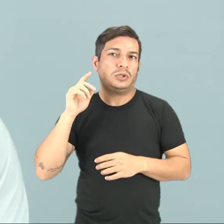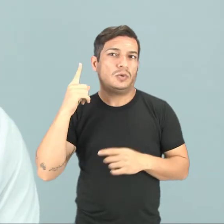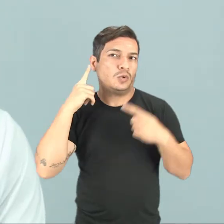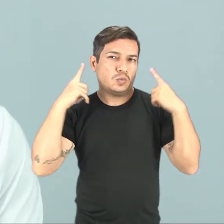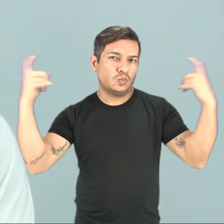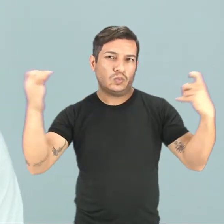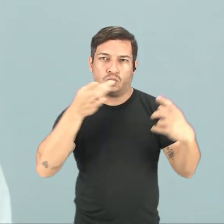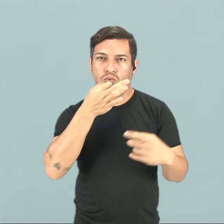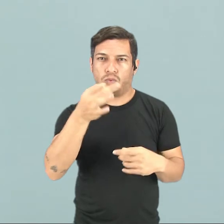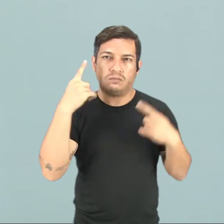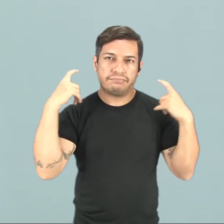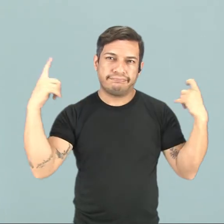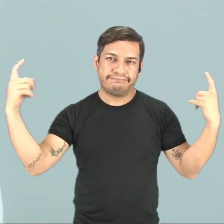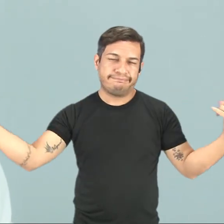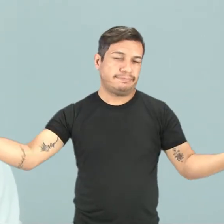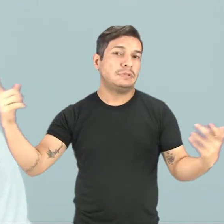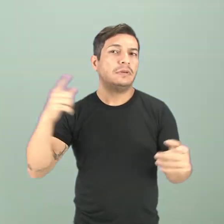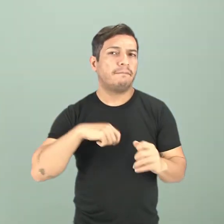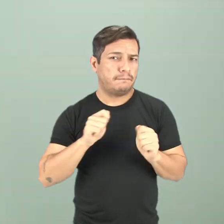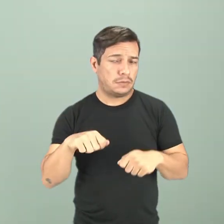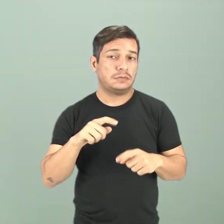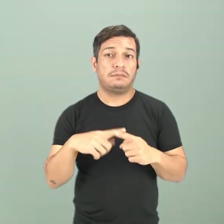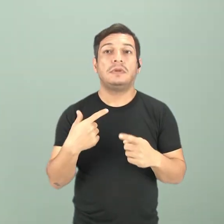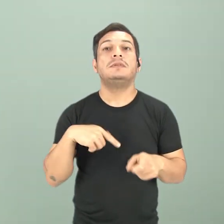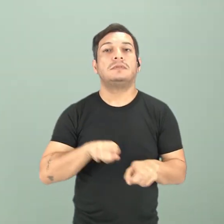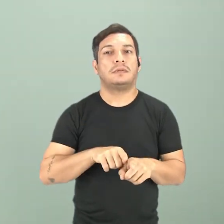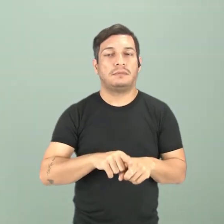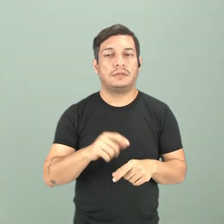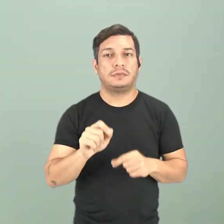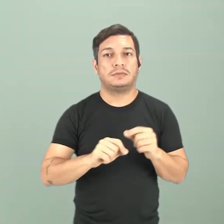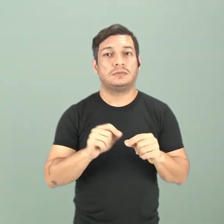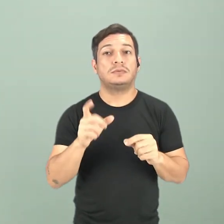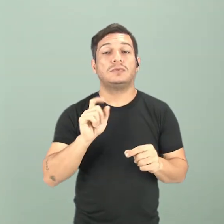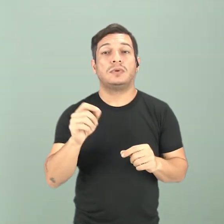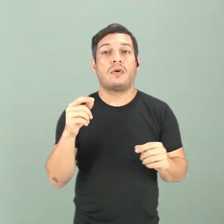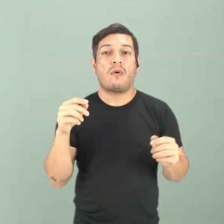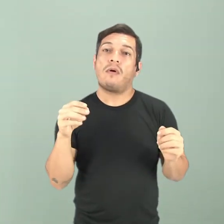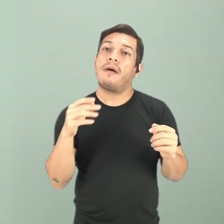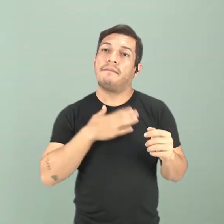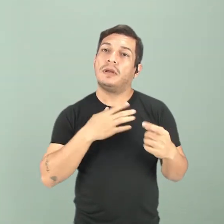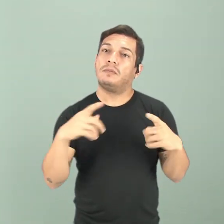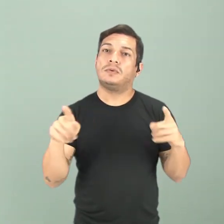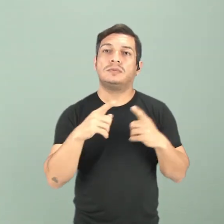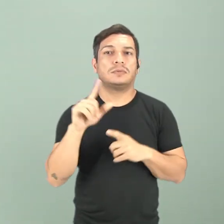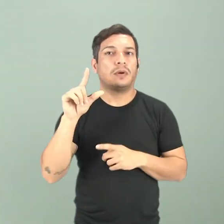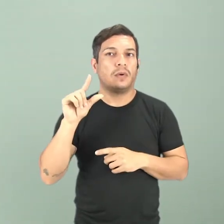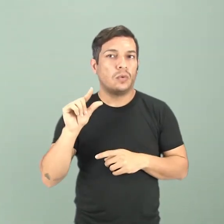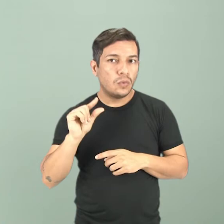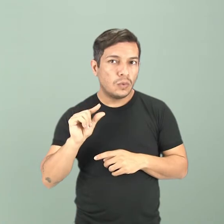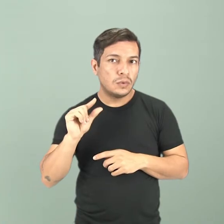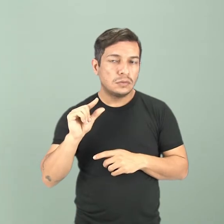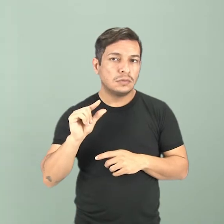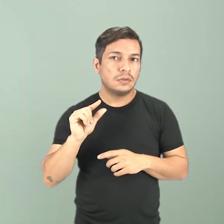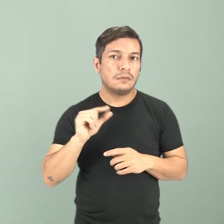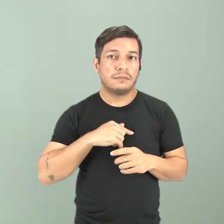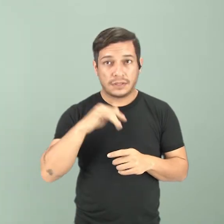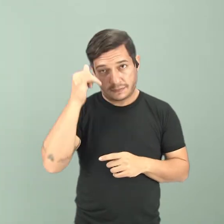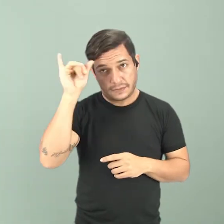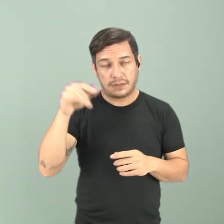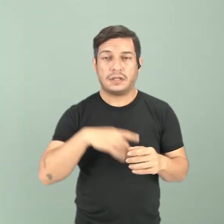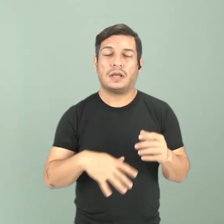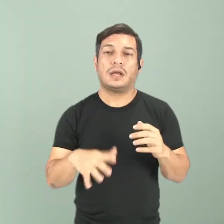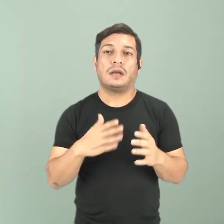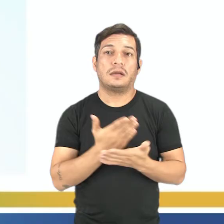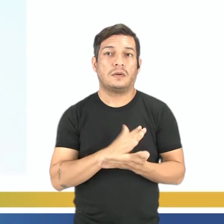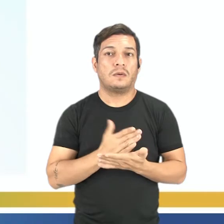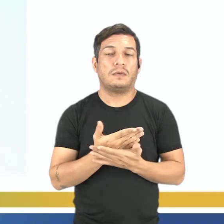está colocando som em 90 decibéis nas proximidades da minha casa, mas eu também devo colocar minha música baixa para não